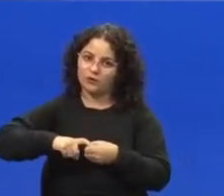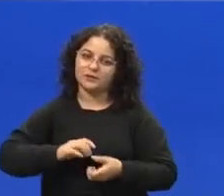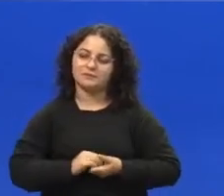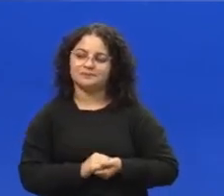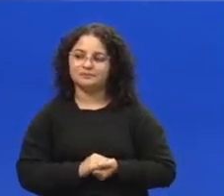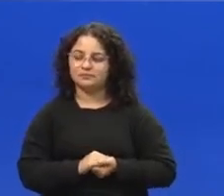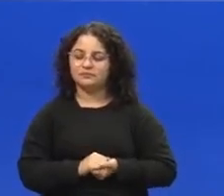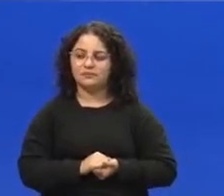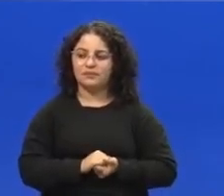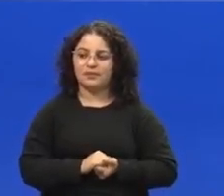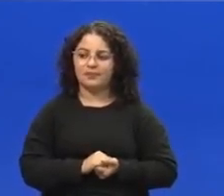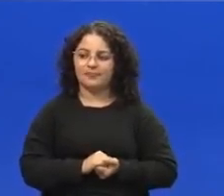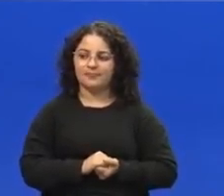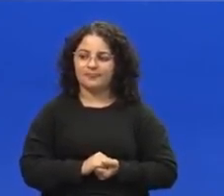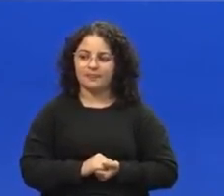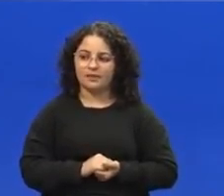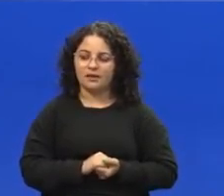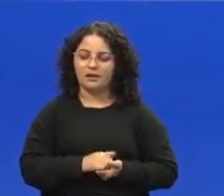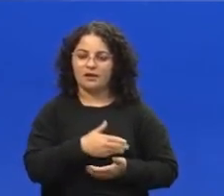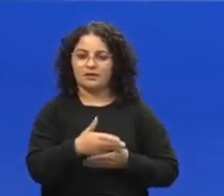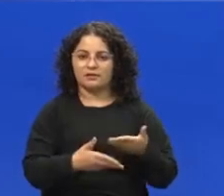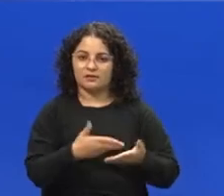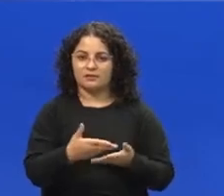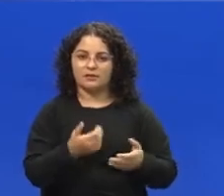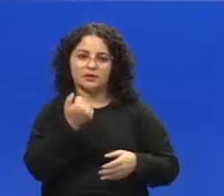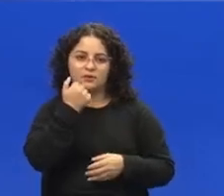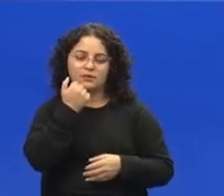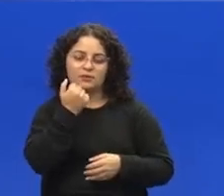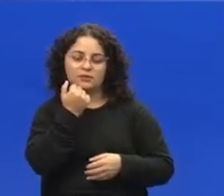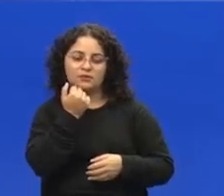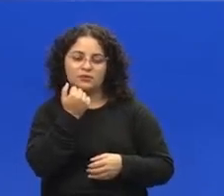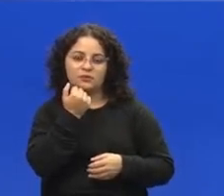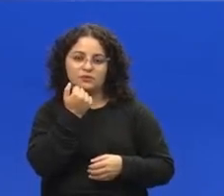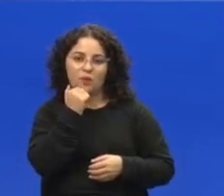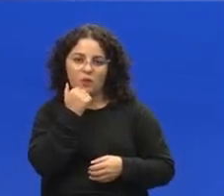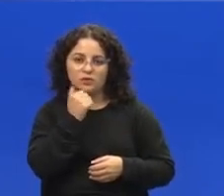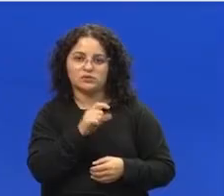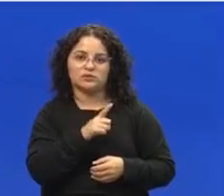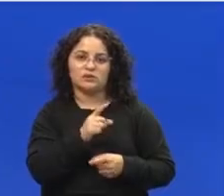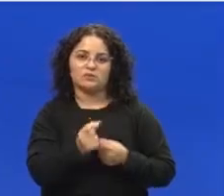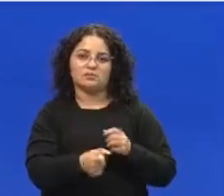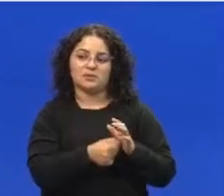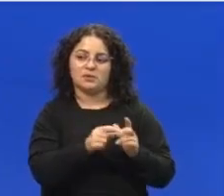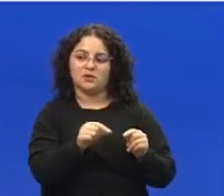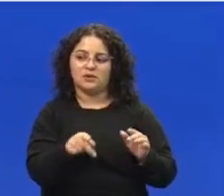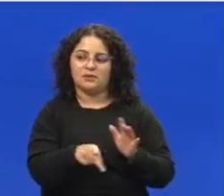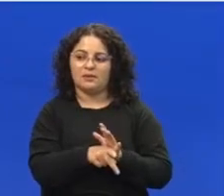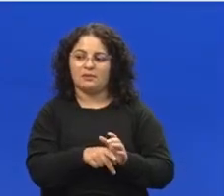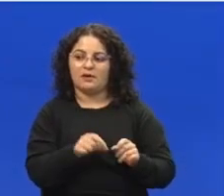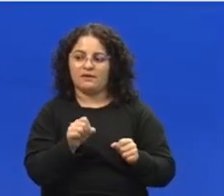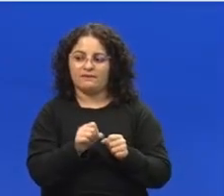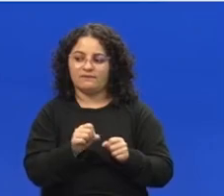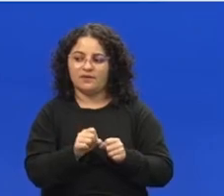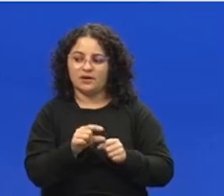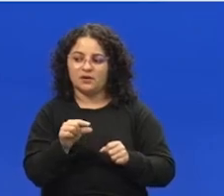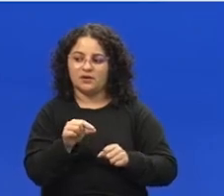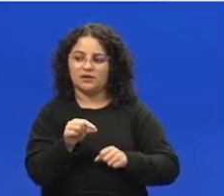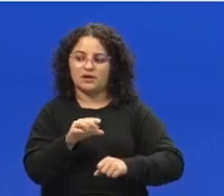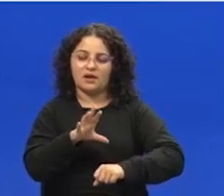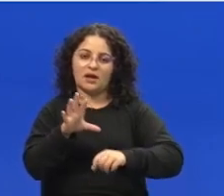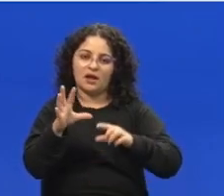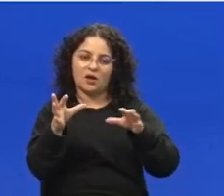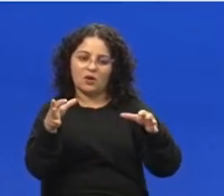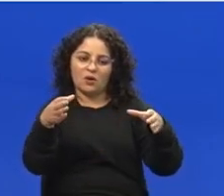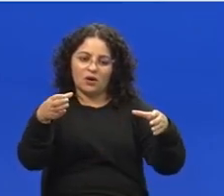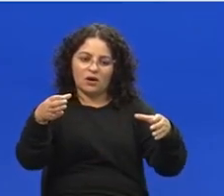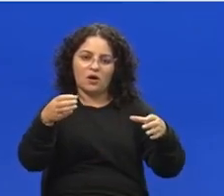Então, o tratamento ortopédico, dentro desses 4 princípios, nós temos primeiro a redução. Então, é feita a redução dessa fratura,